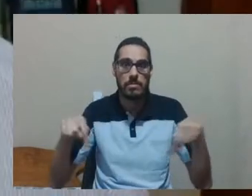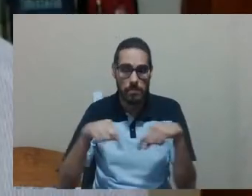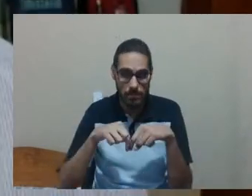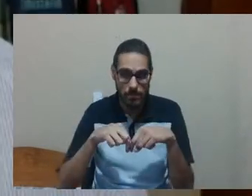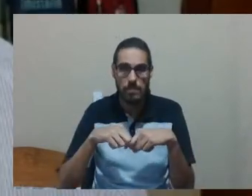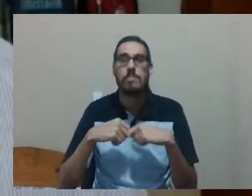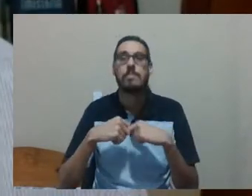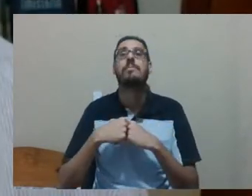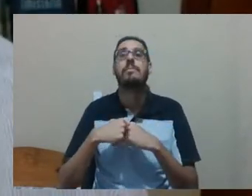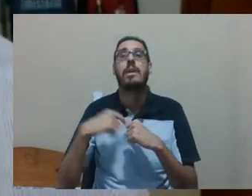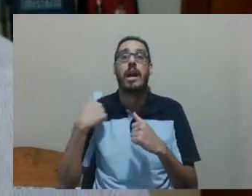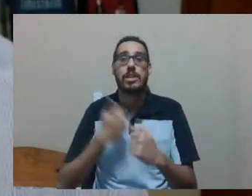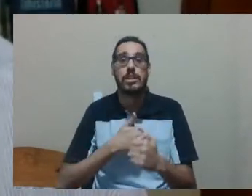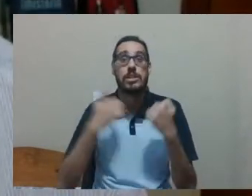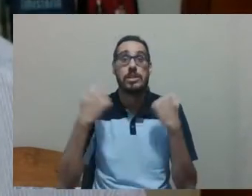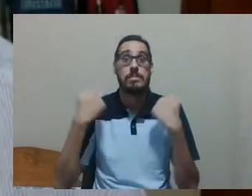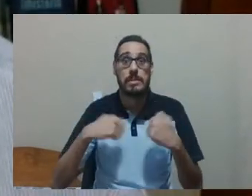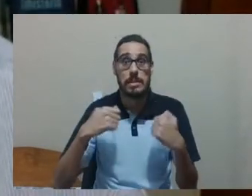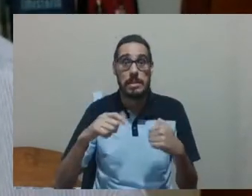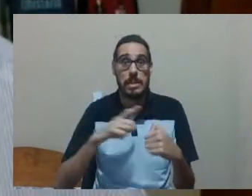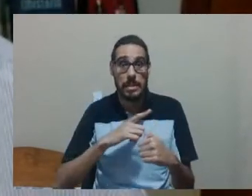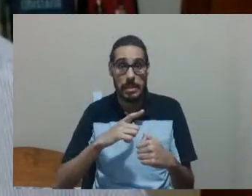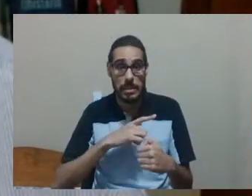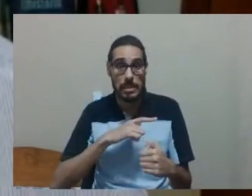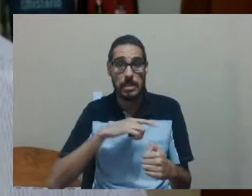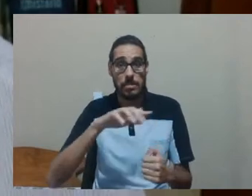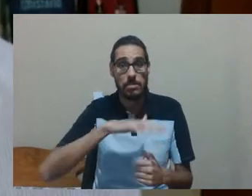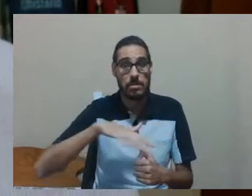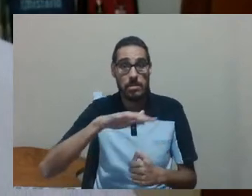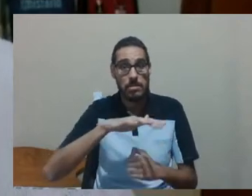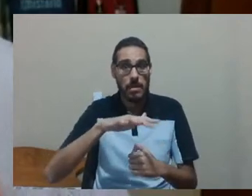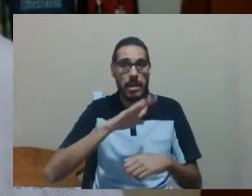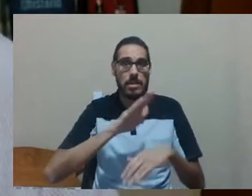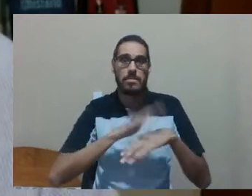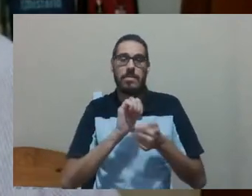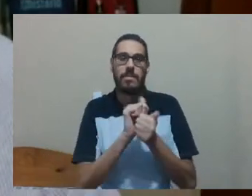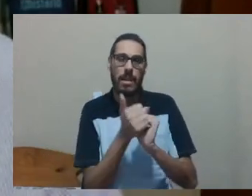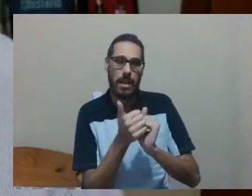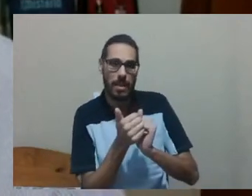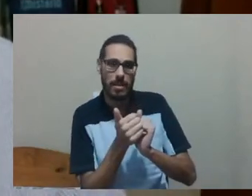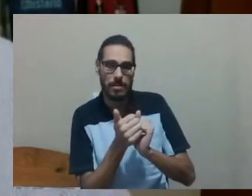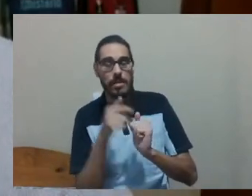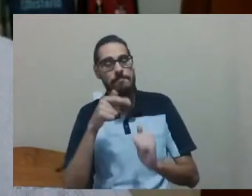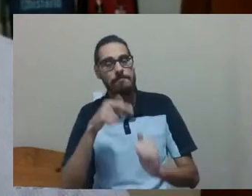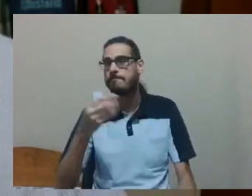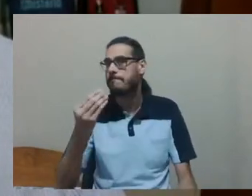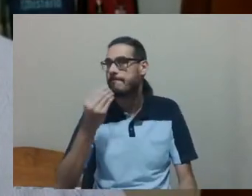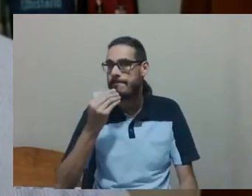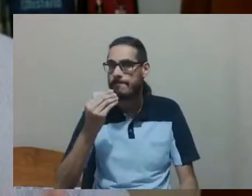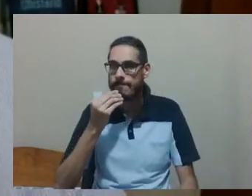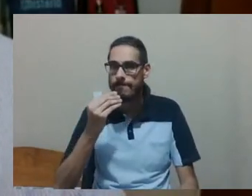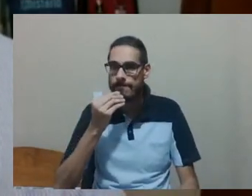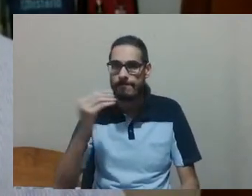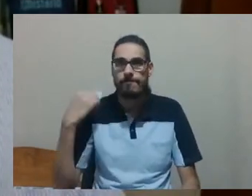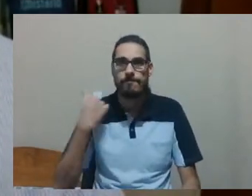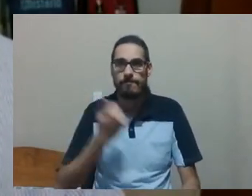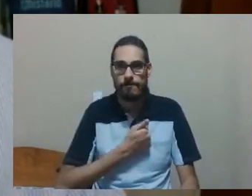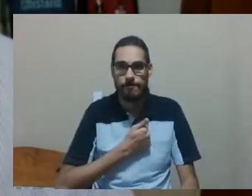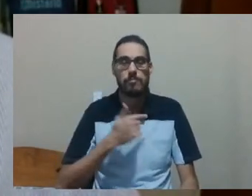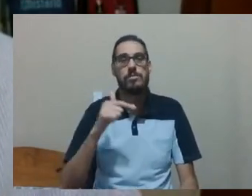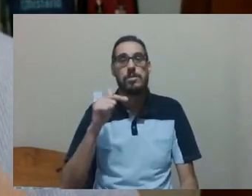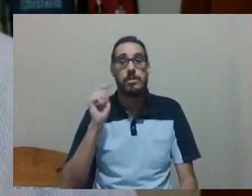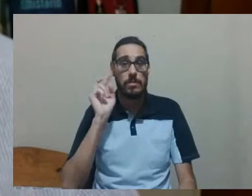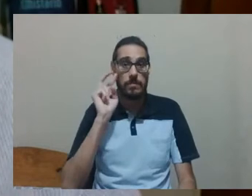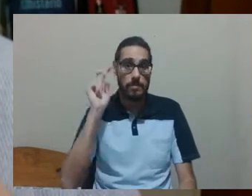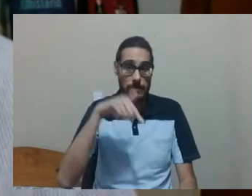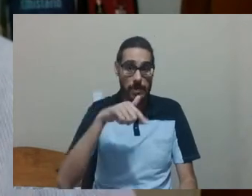vai precisar ter uns espaços mais adaptados. E aí, então, tem a enorme oportunidade de pegar essa dificuldade